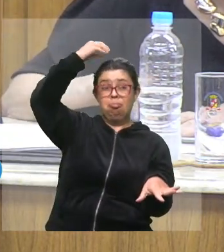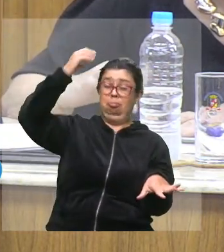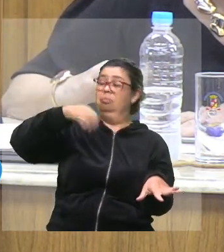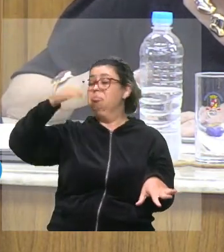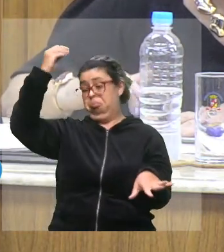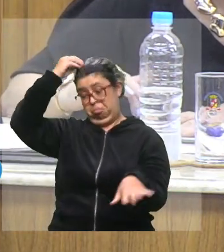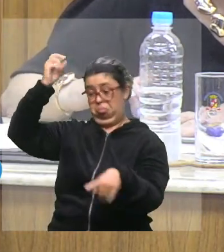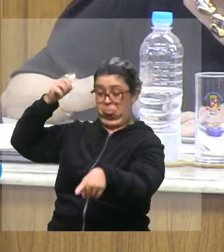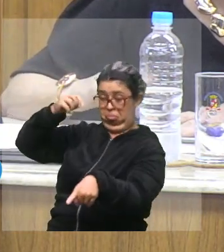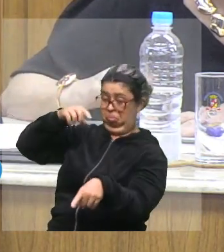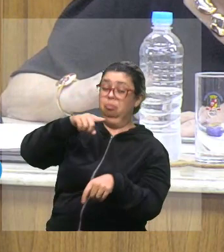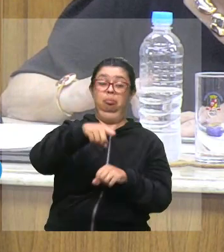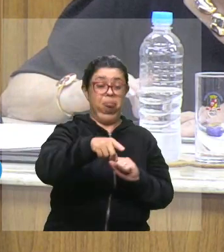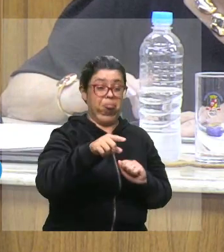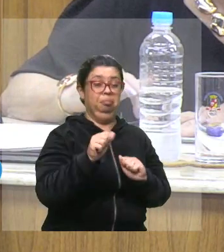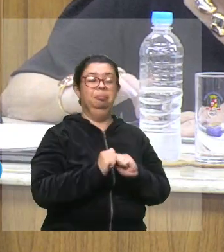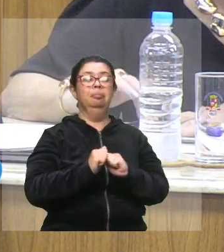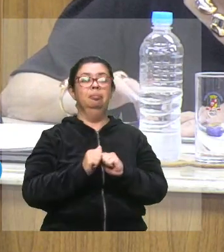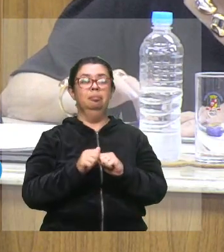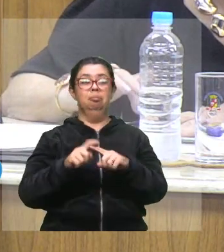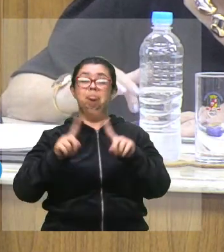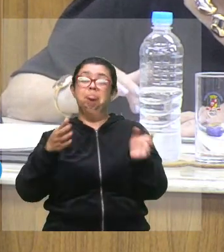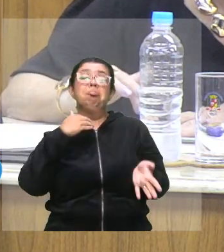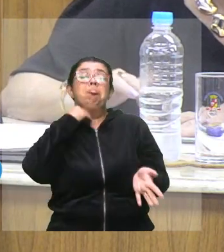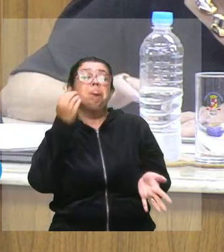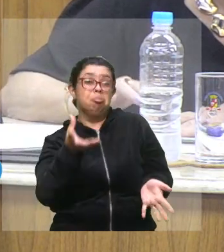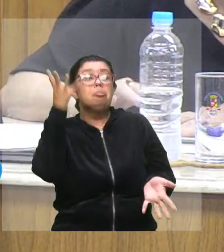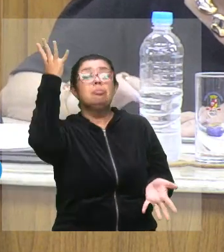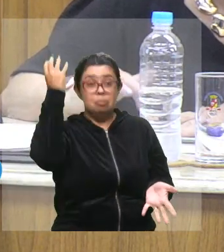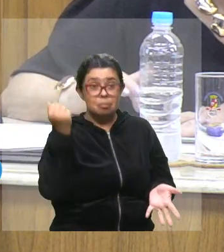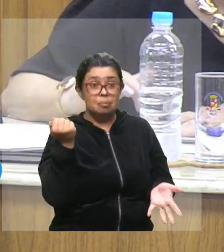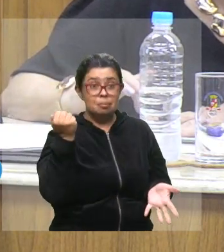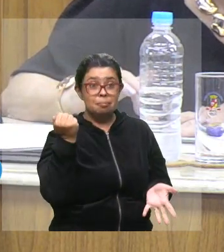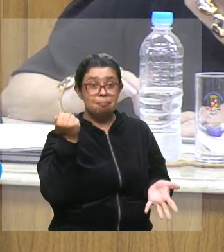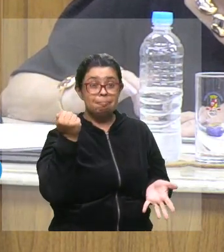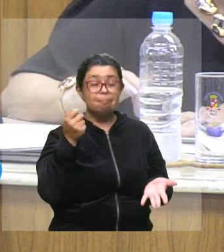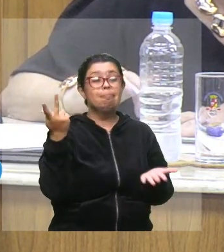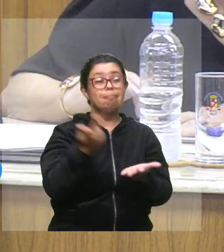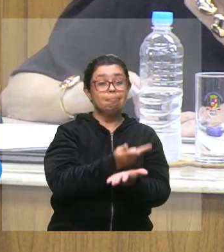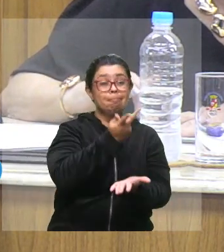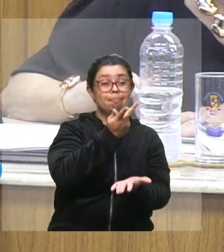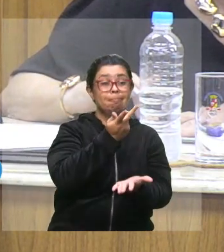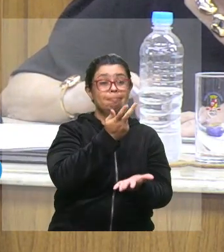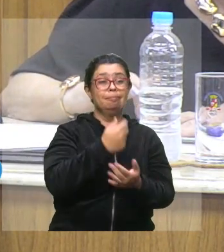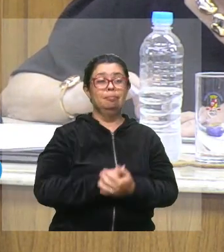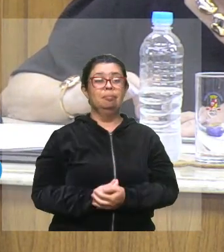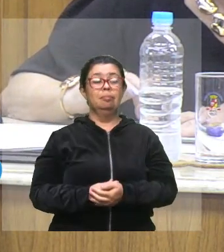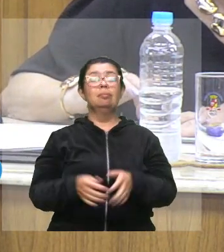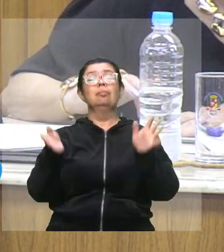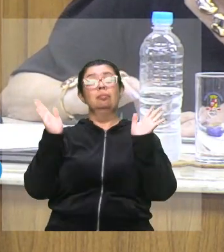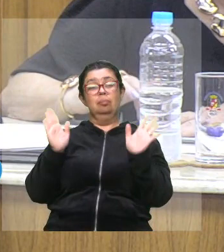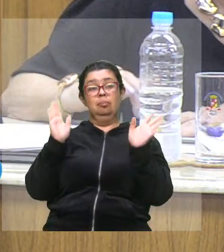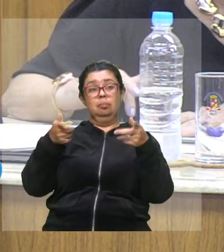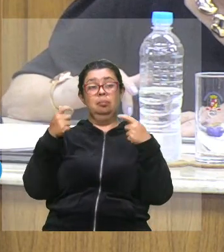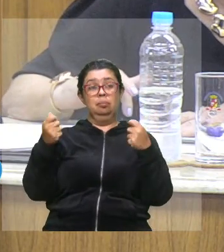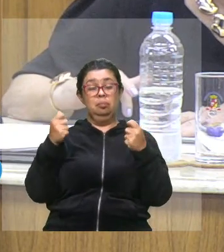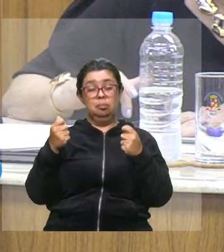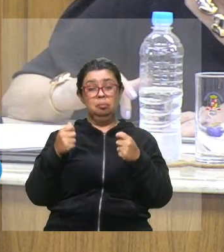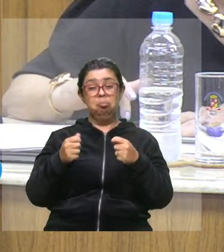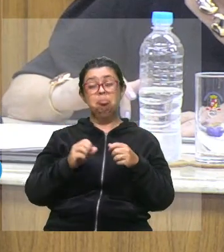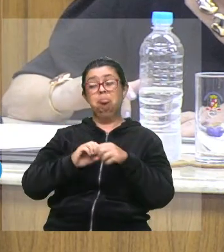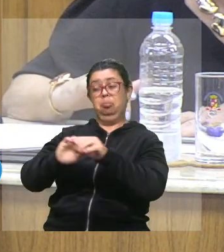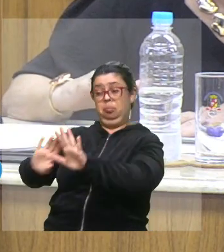de fulano, a culpa é desse clano, mas ninguém admite as falhas no sistema. Então, é hora de deixar de lado certas